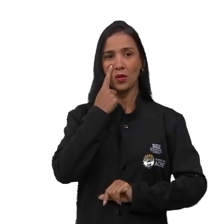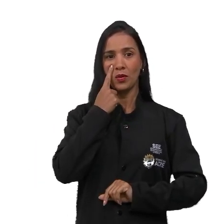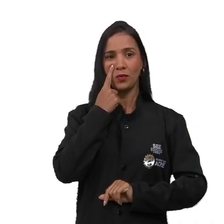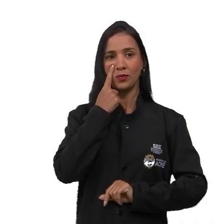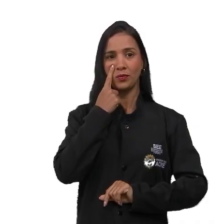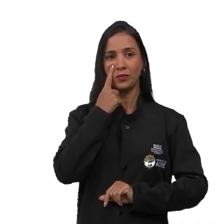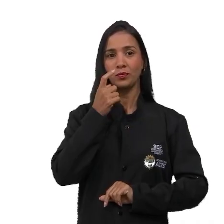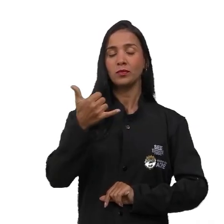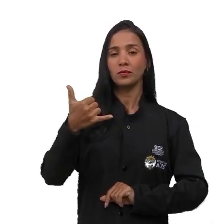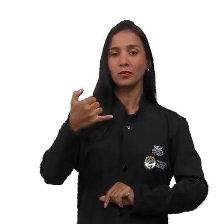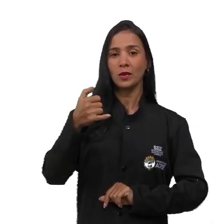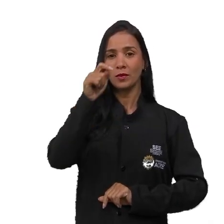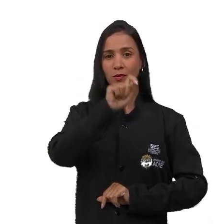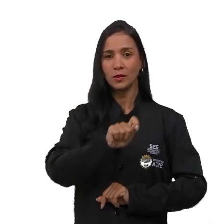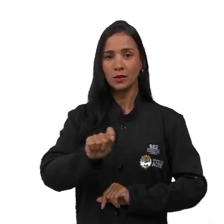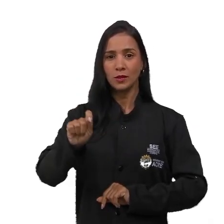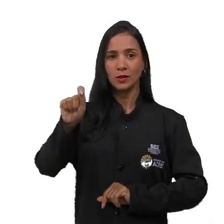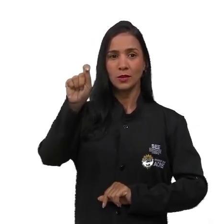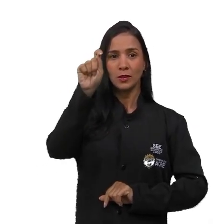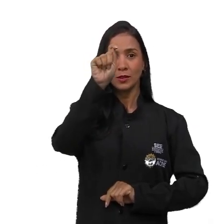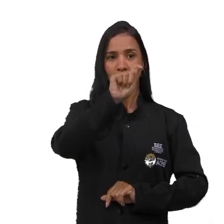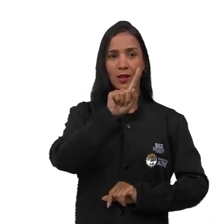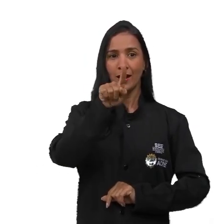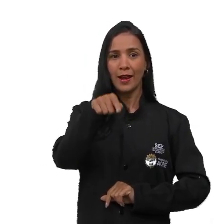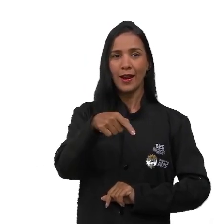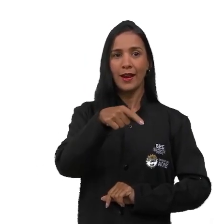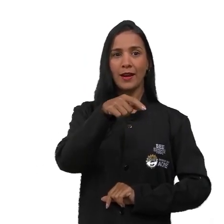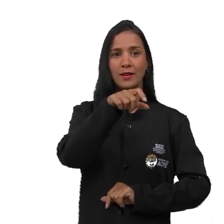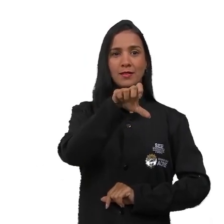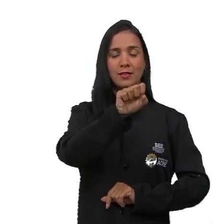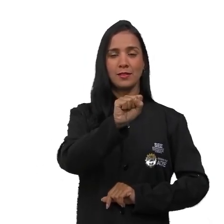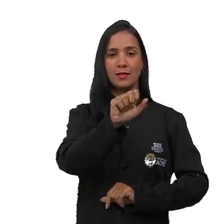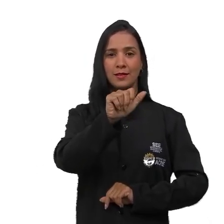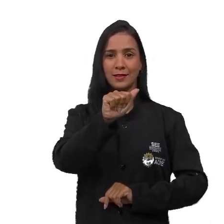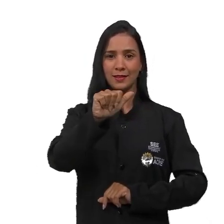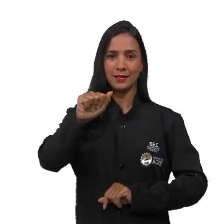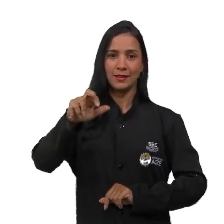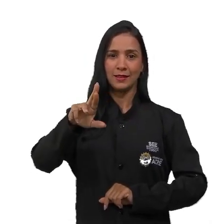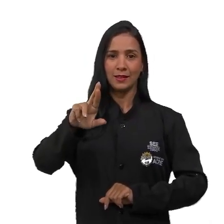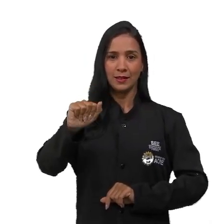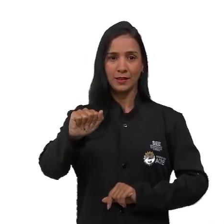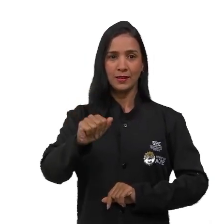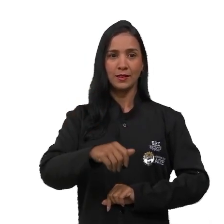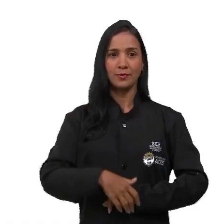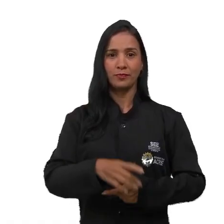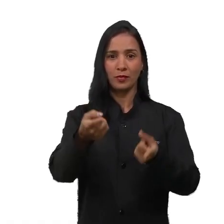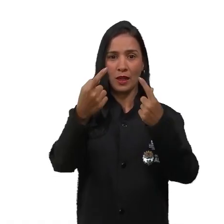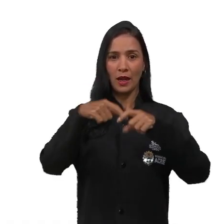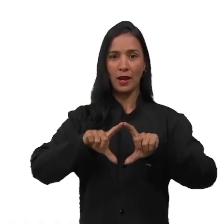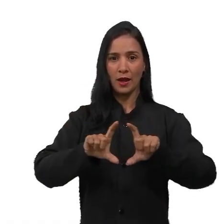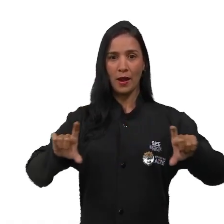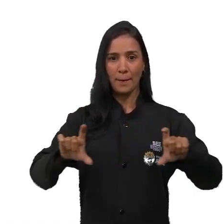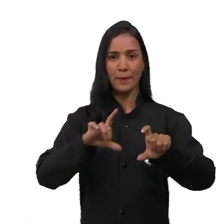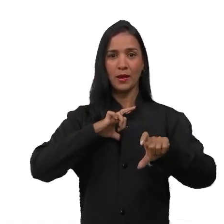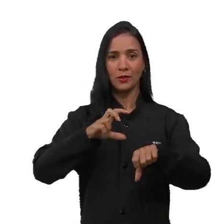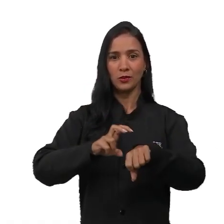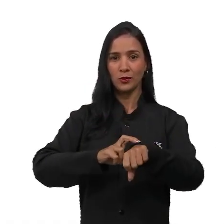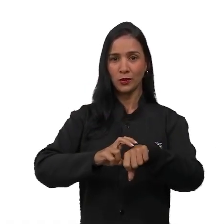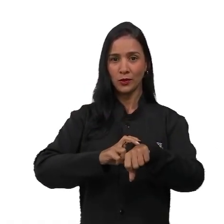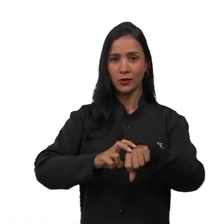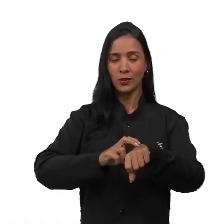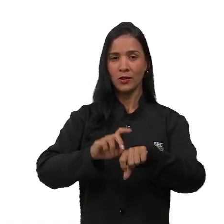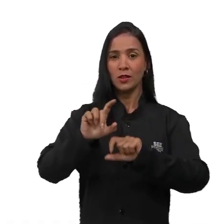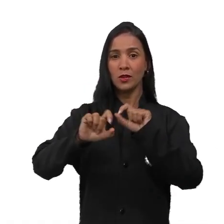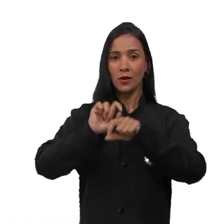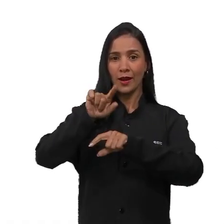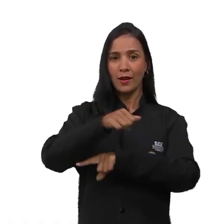chamado deserto do Saara. A tonalidade mais esverdeada é justamente onde nós temos aí o desenvolvimento de